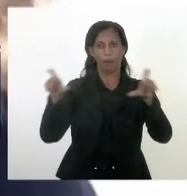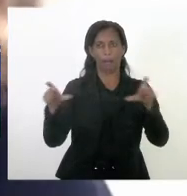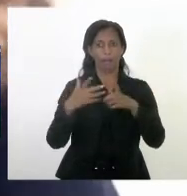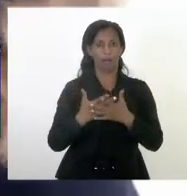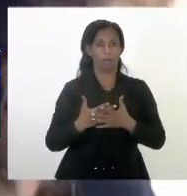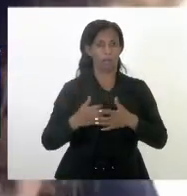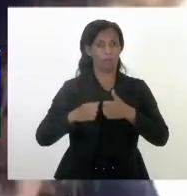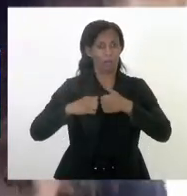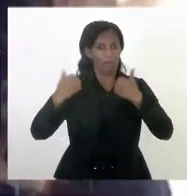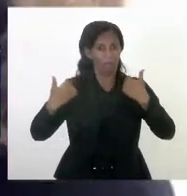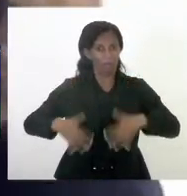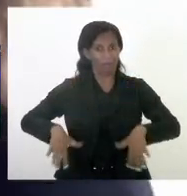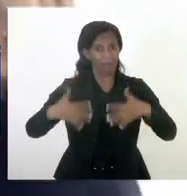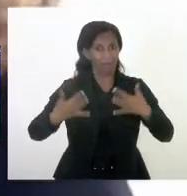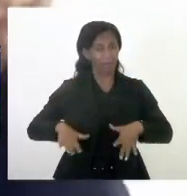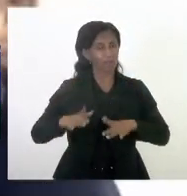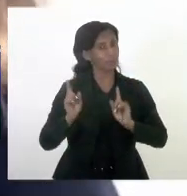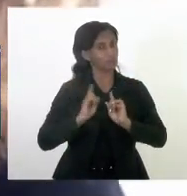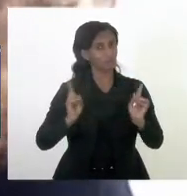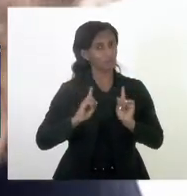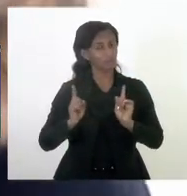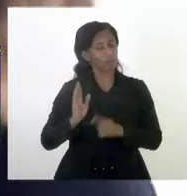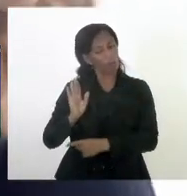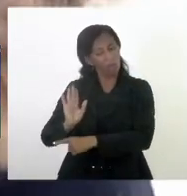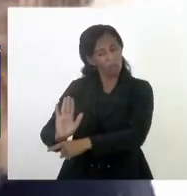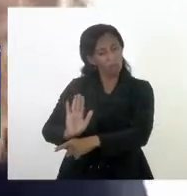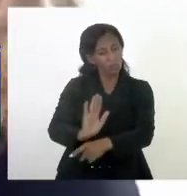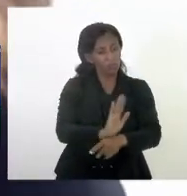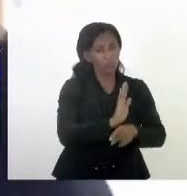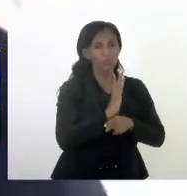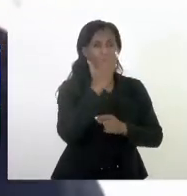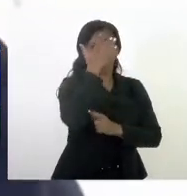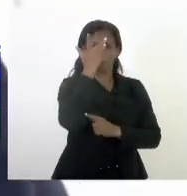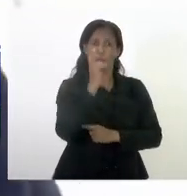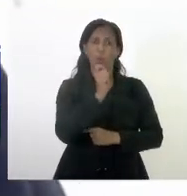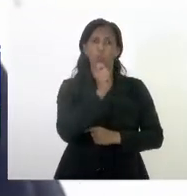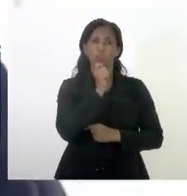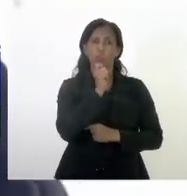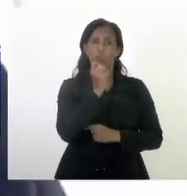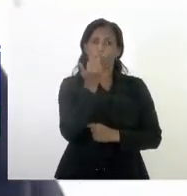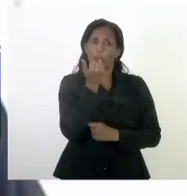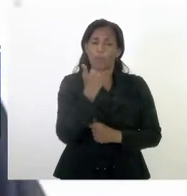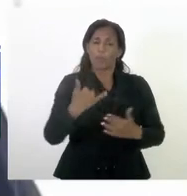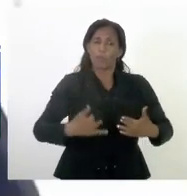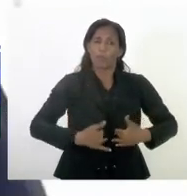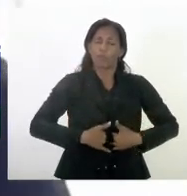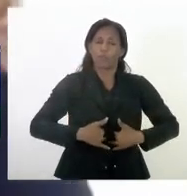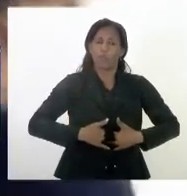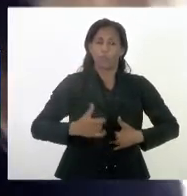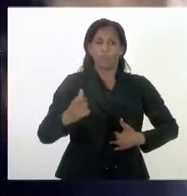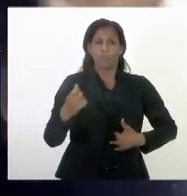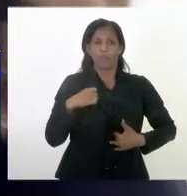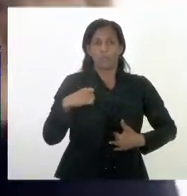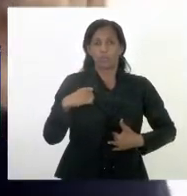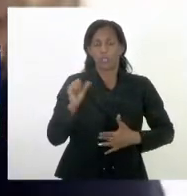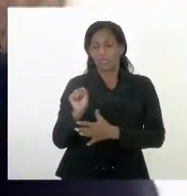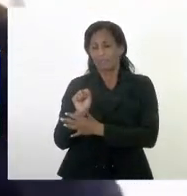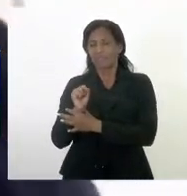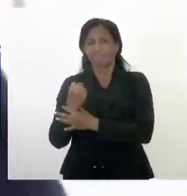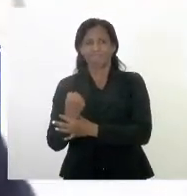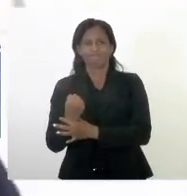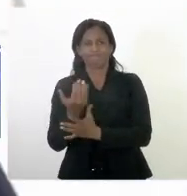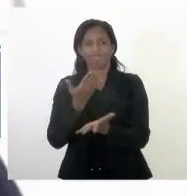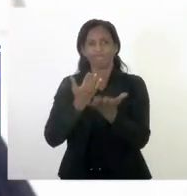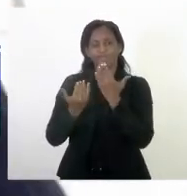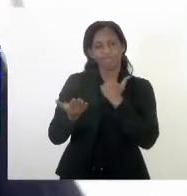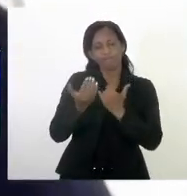gasto, mas investir na nossa população que hoje passa fome, que hoje vive em uma situação de insegurança alimentar,